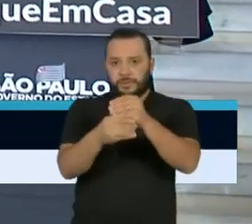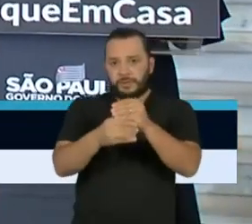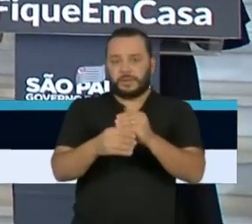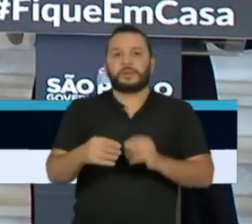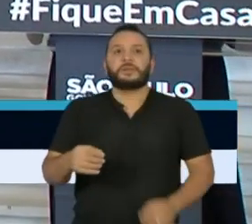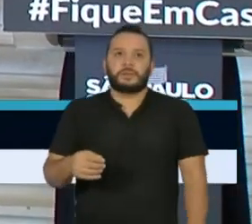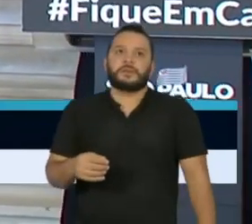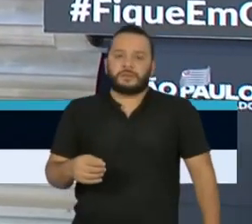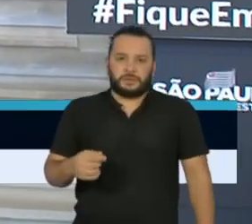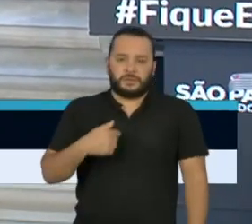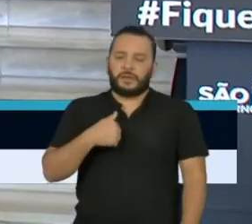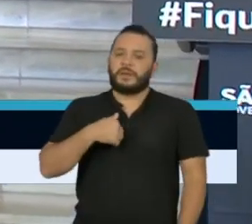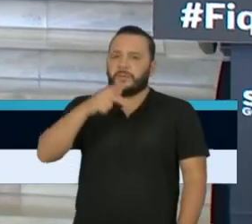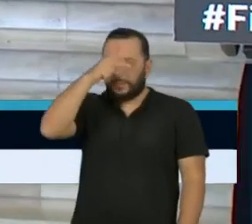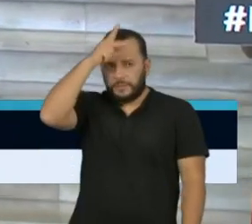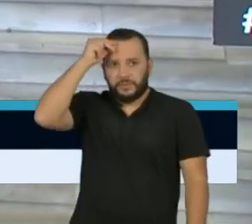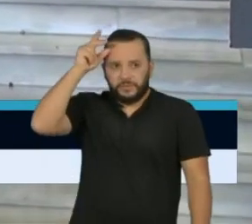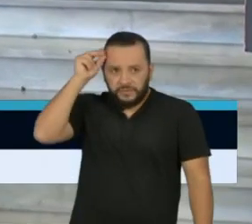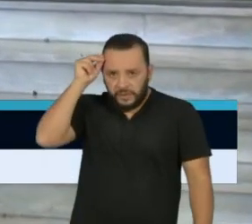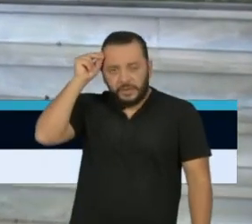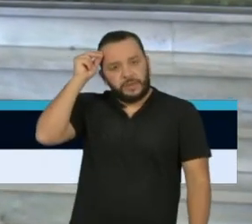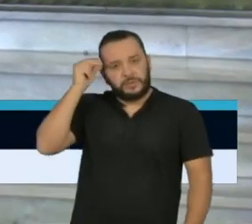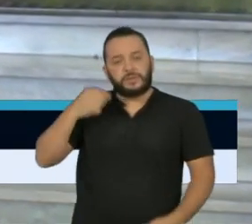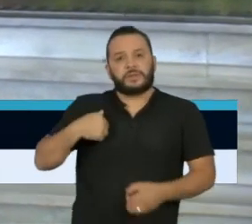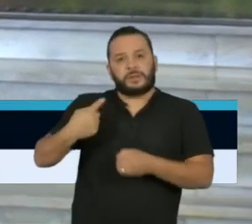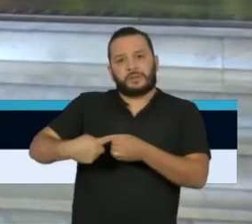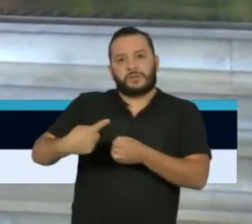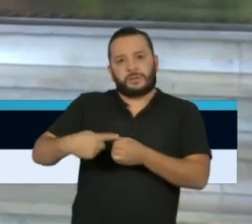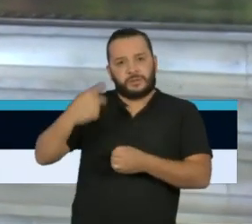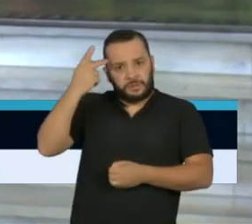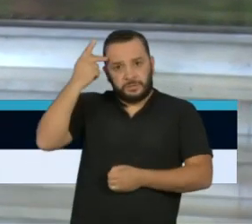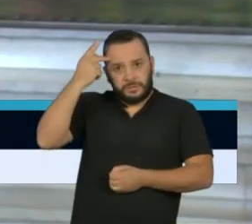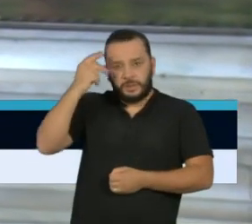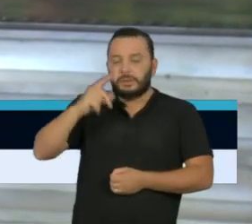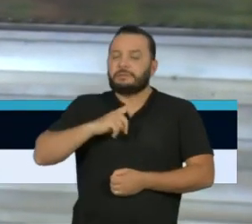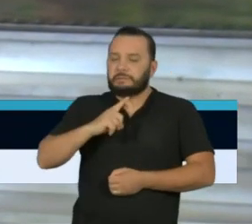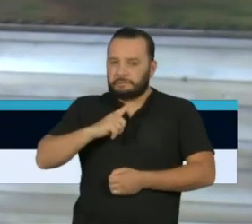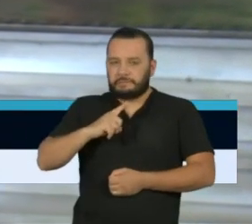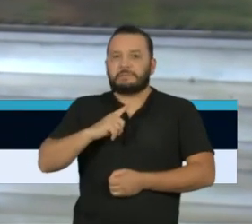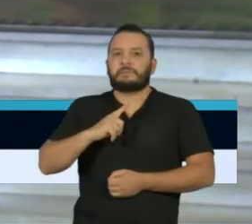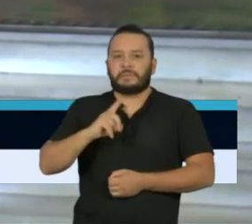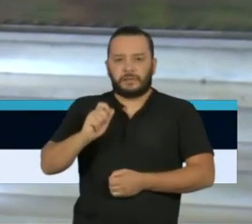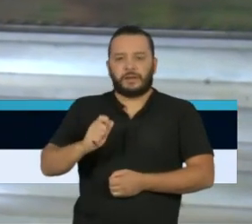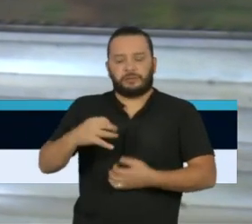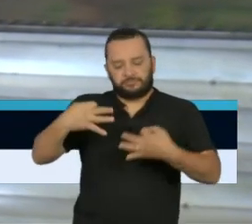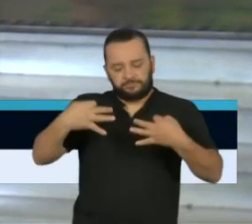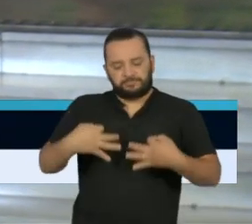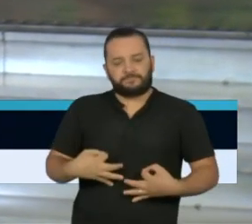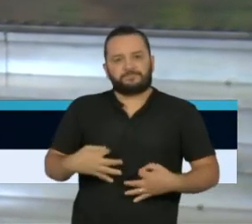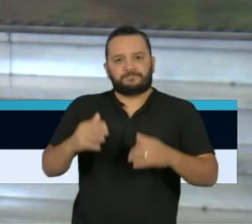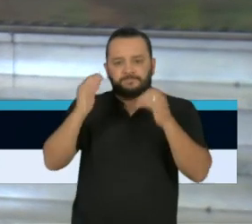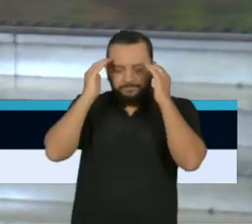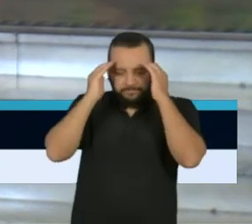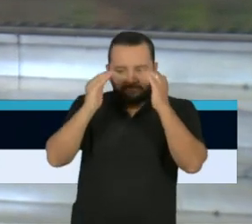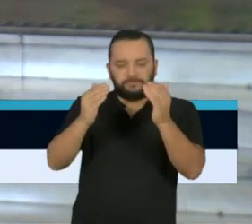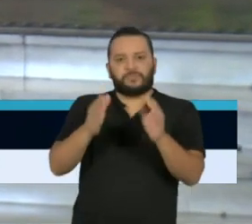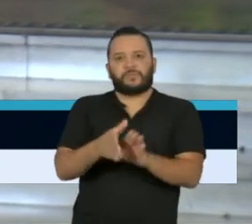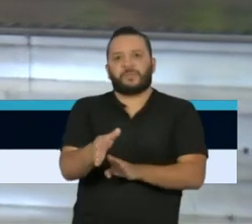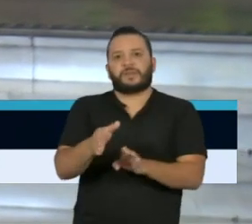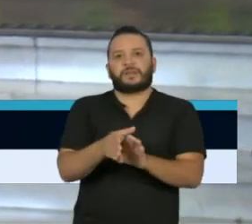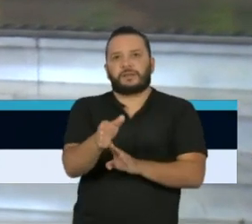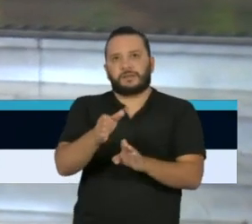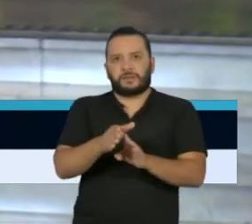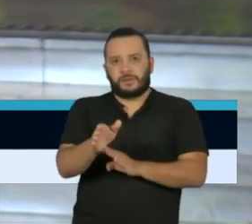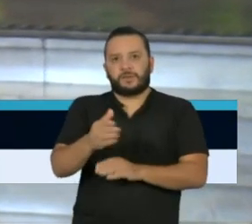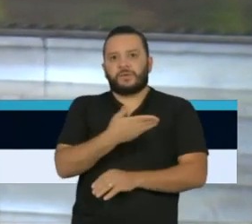aqui prefeitos e prefeitas do interior de São Paulo têm mantido uma posição de muita dignidade, de muito respeito à orientação